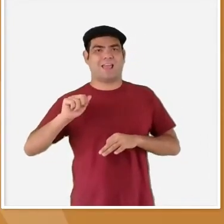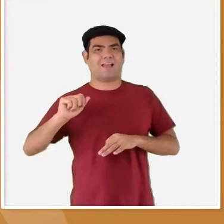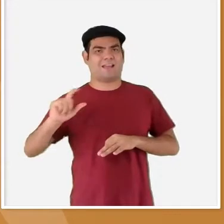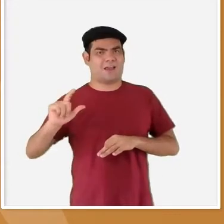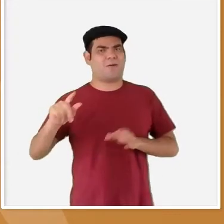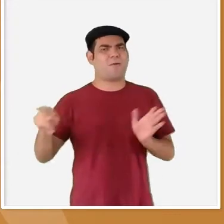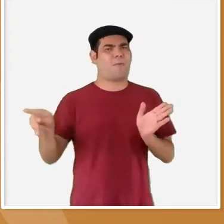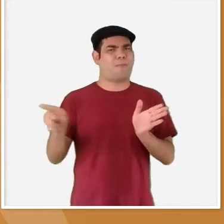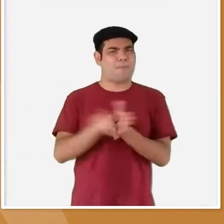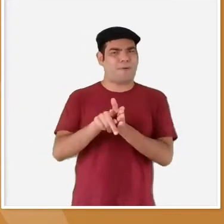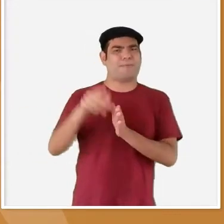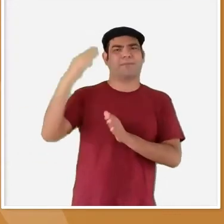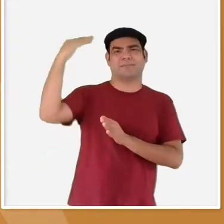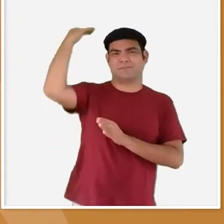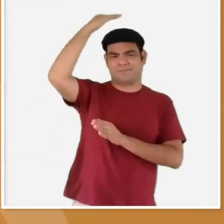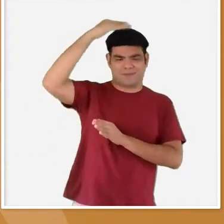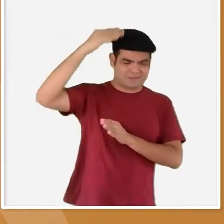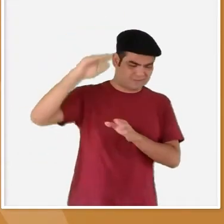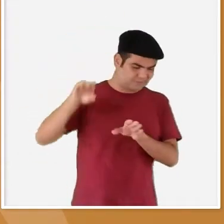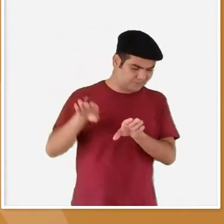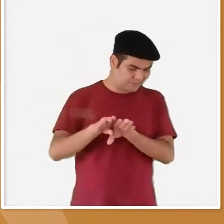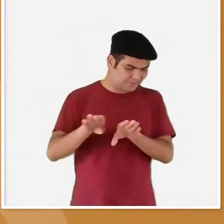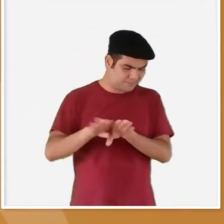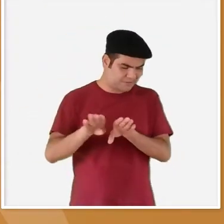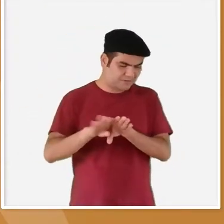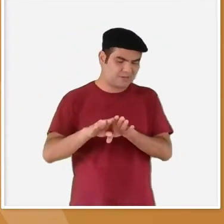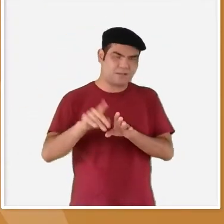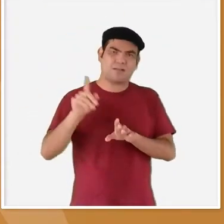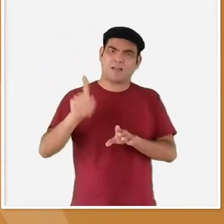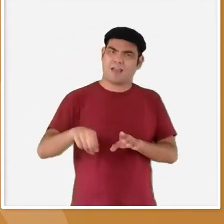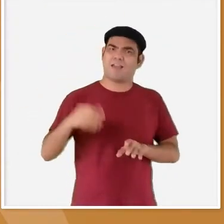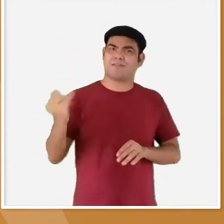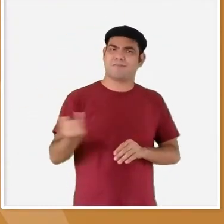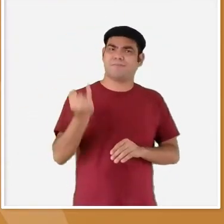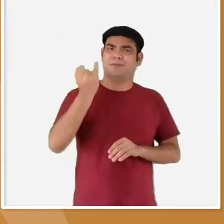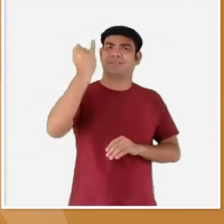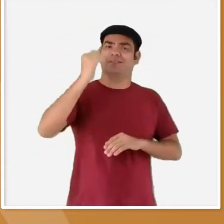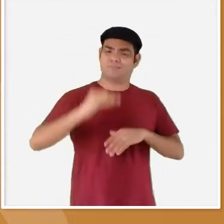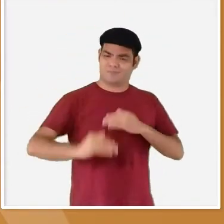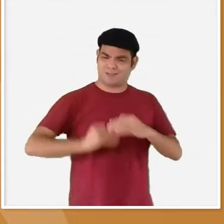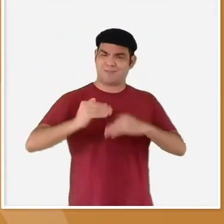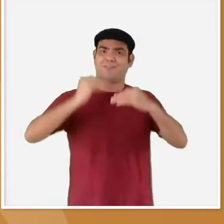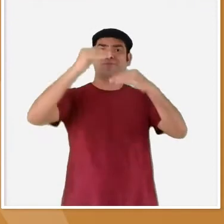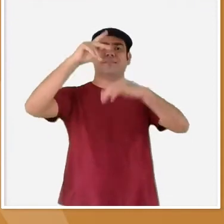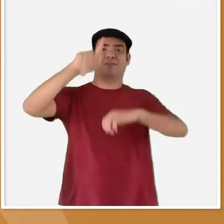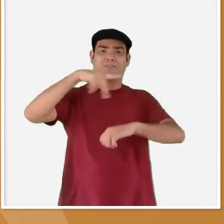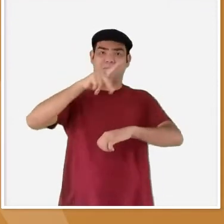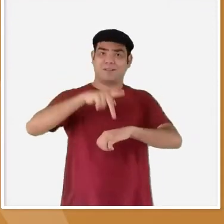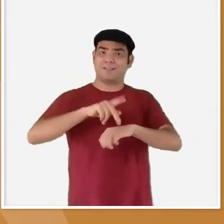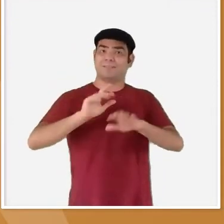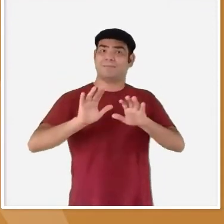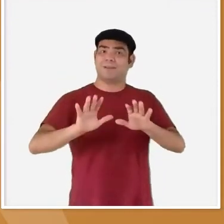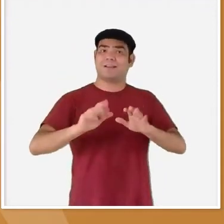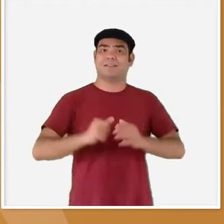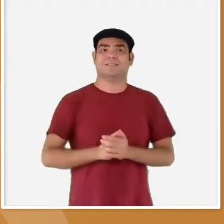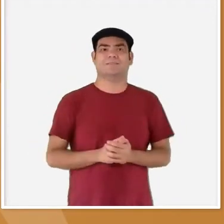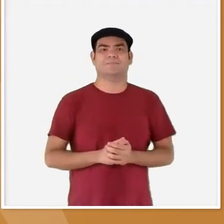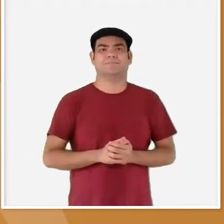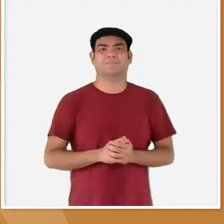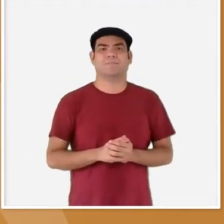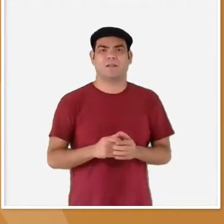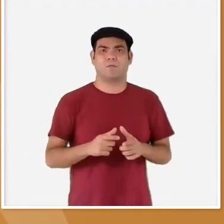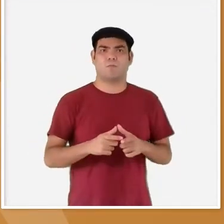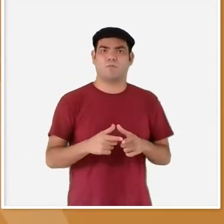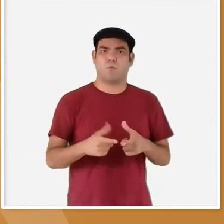é considerada importante para o desenvolvimento do país, mas acaba que, por conta do seu crescimento, do